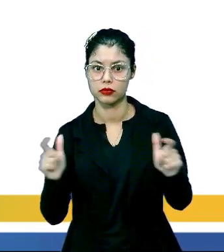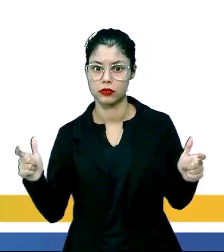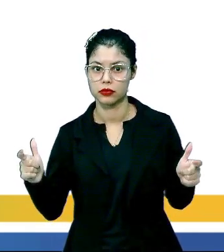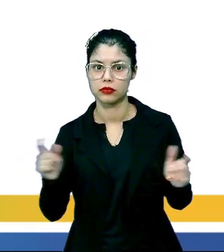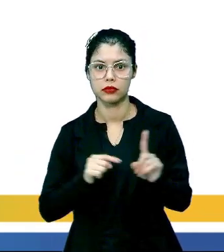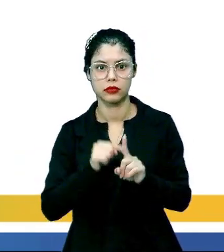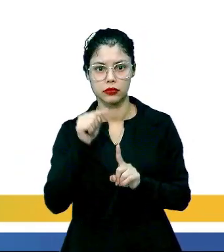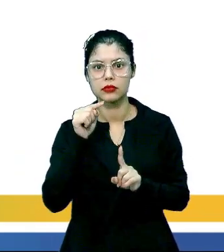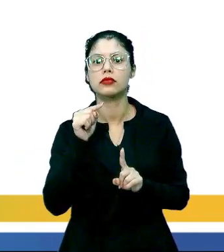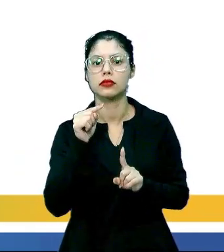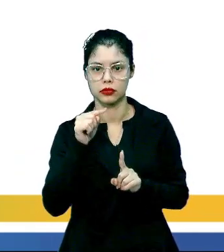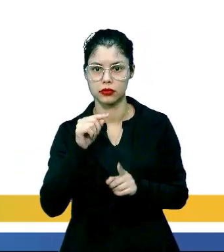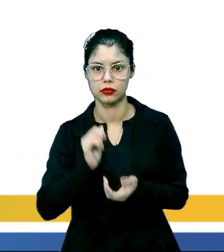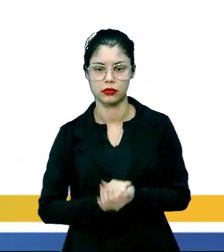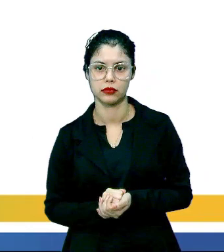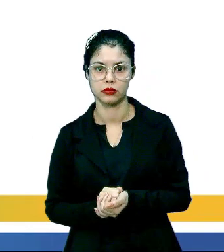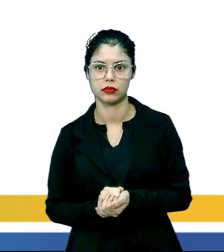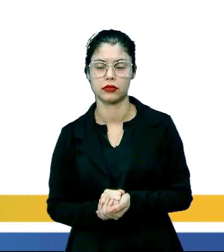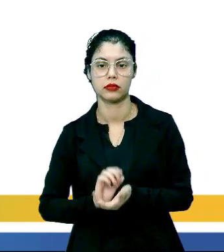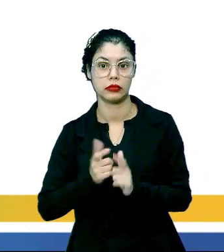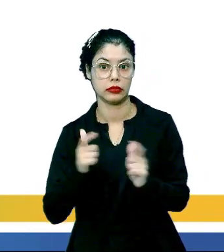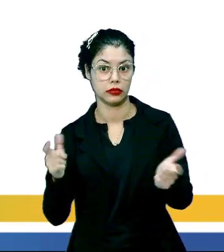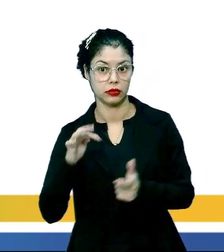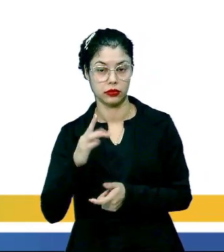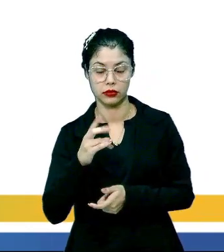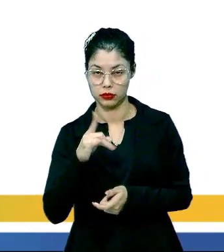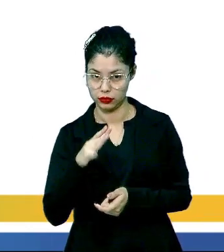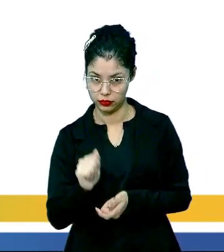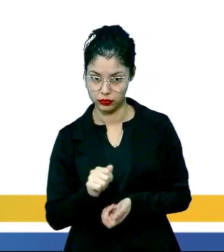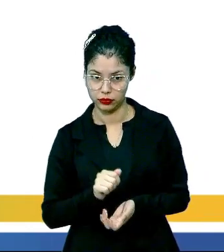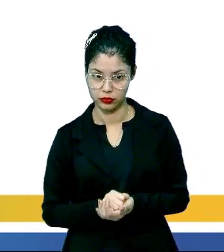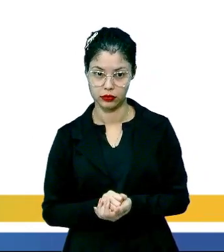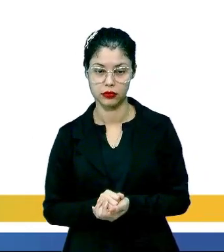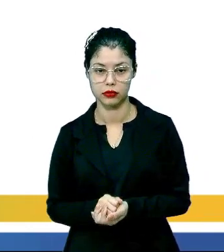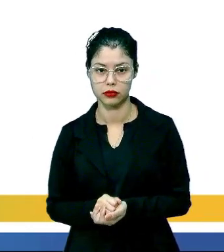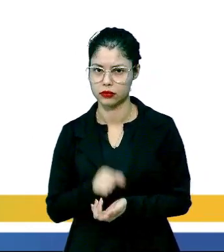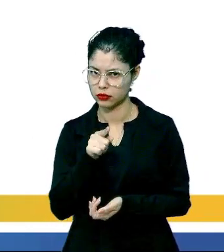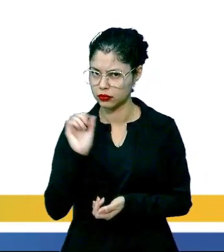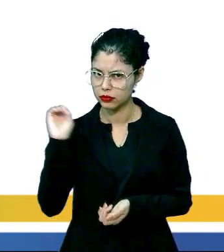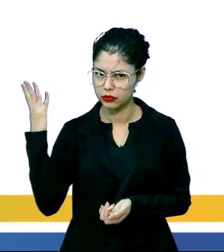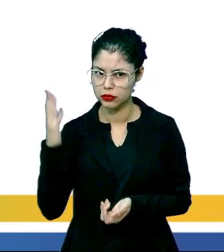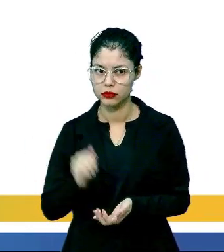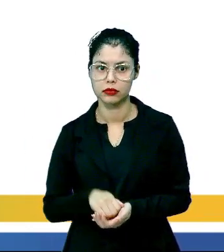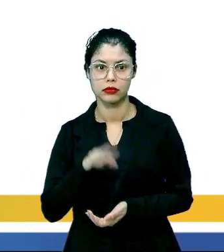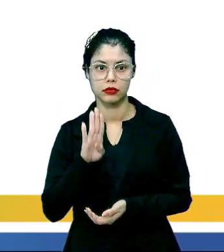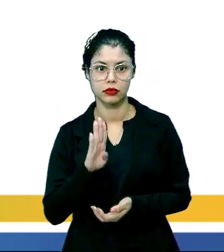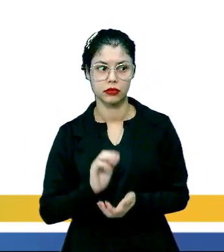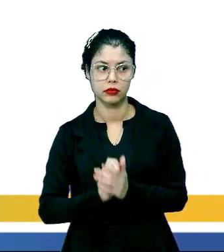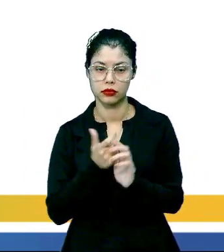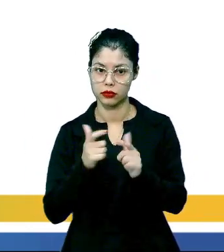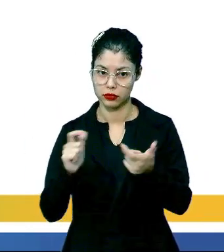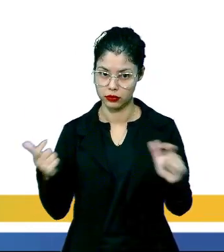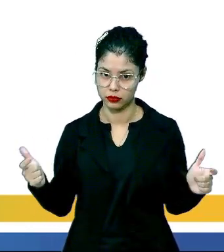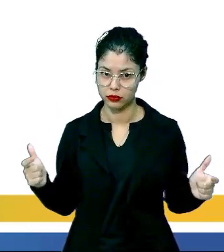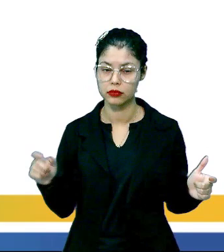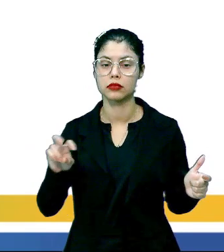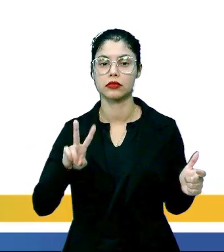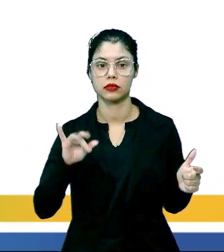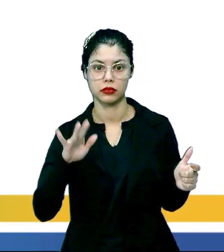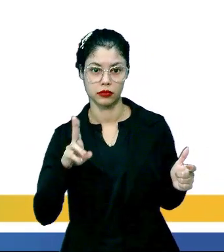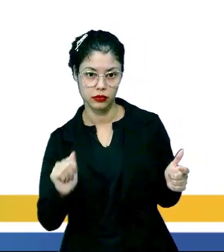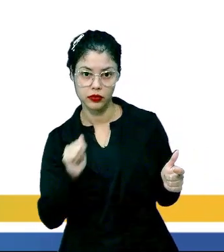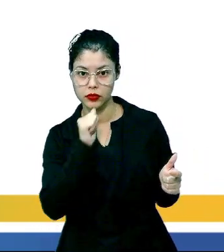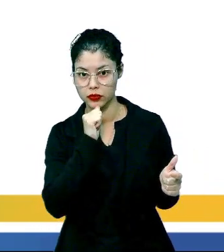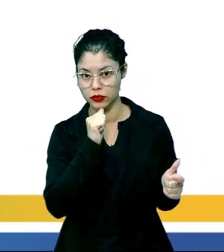o aumento do volume da urina com alta concentração de excretas, é isso que acontece? Alternativa B, aumento